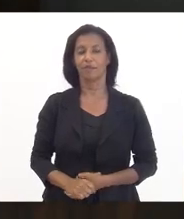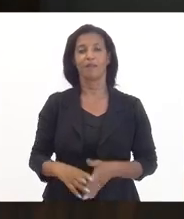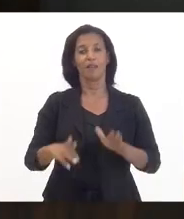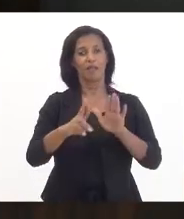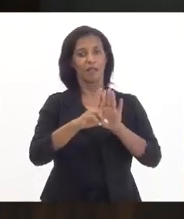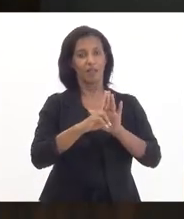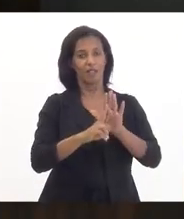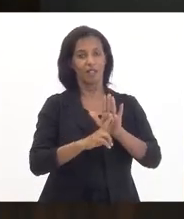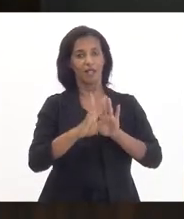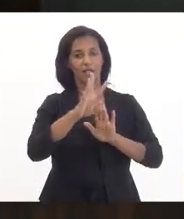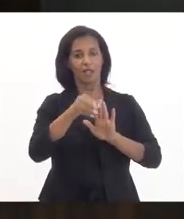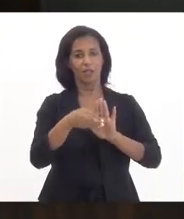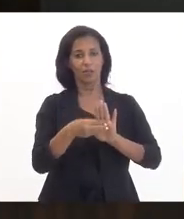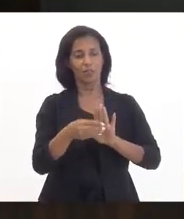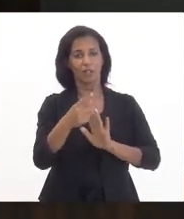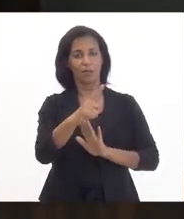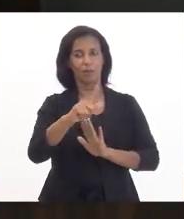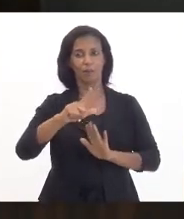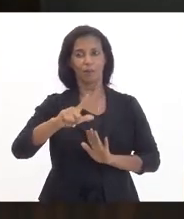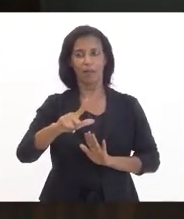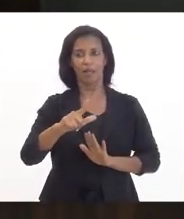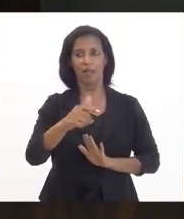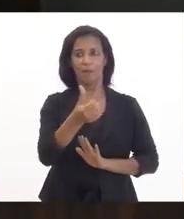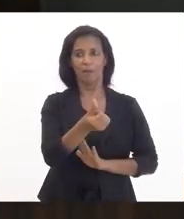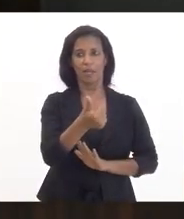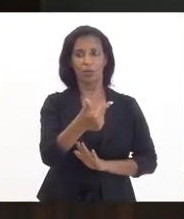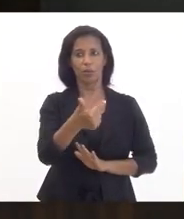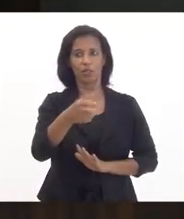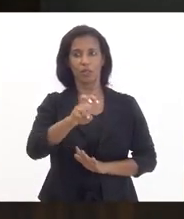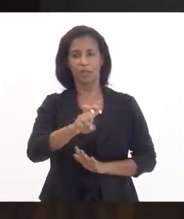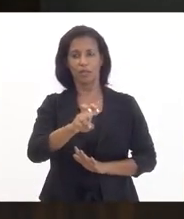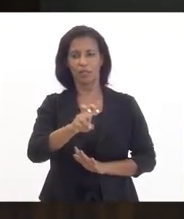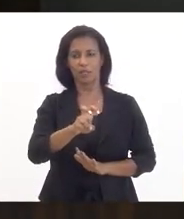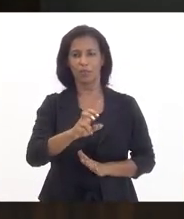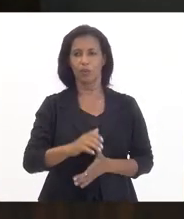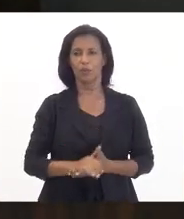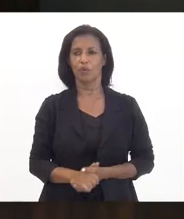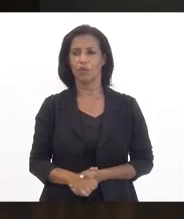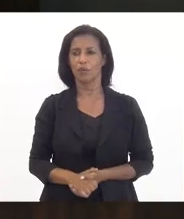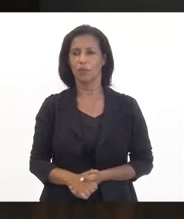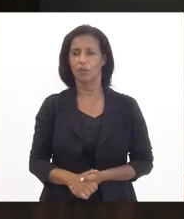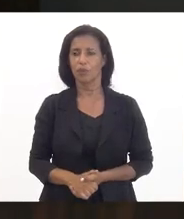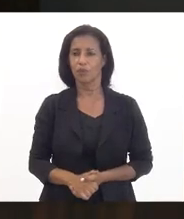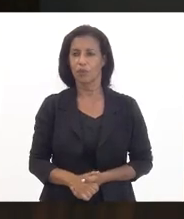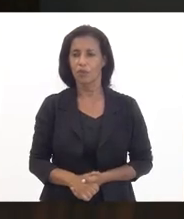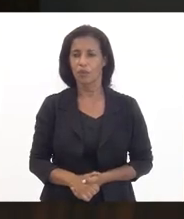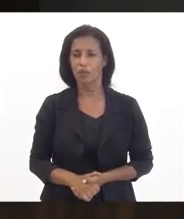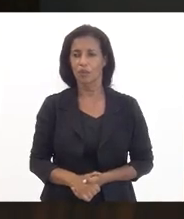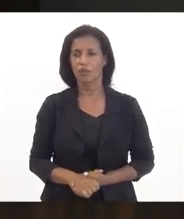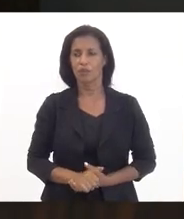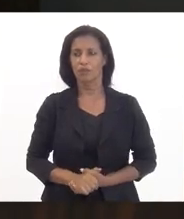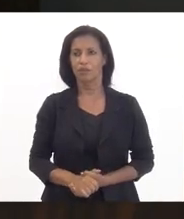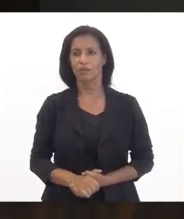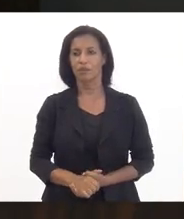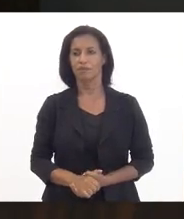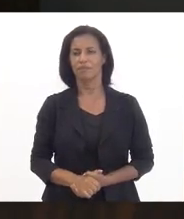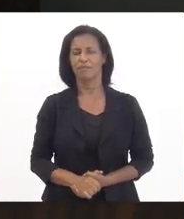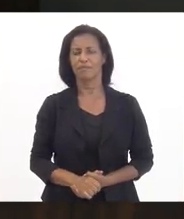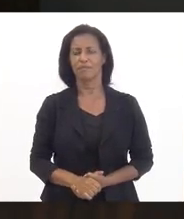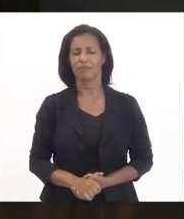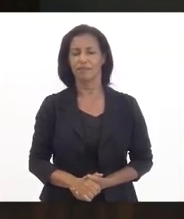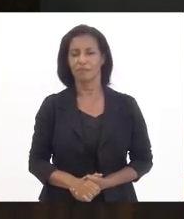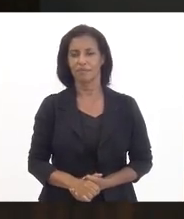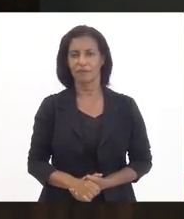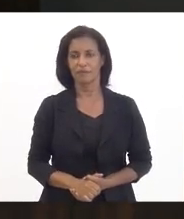Requer inclusão na ordem do dia do projeto de lei número 625. Eu votei a favor de manter o veto do MIC daquela briga. Subtenente, tá, o seu